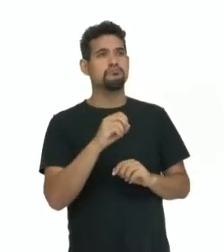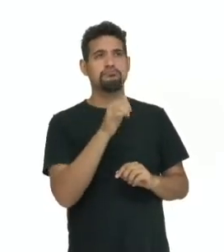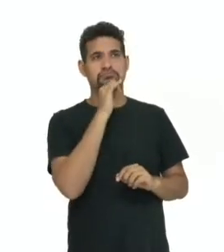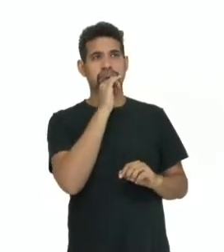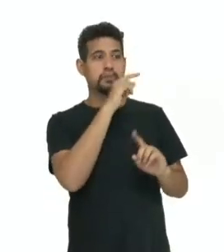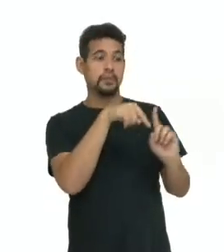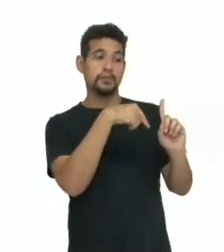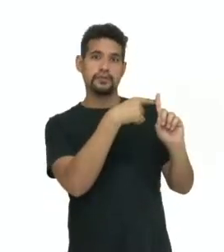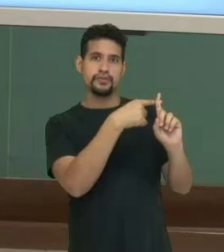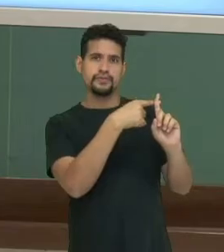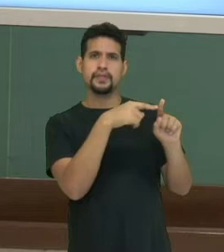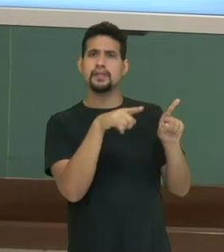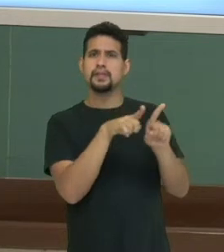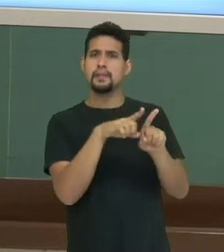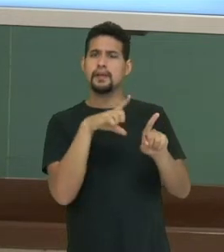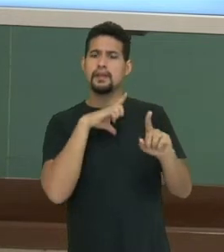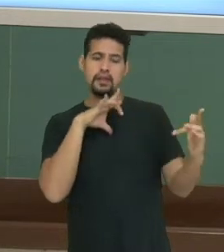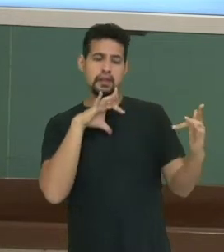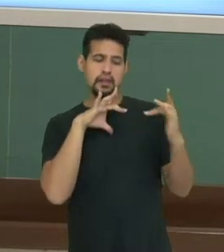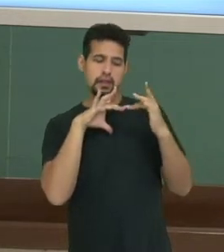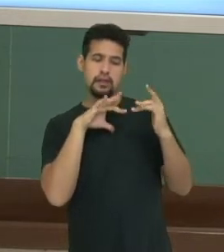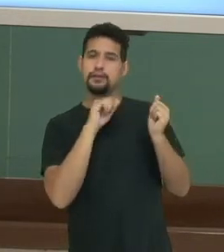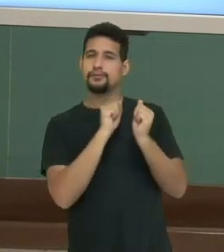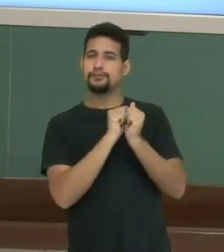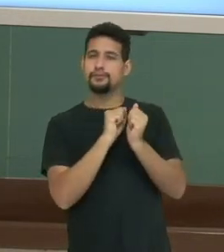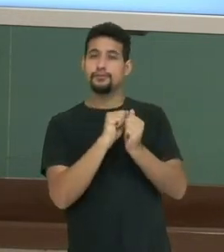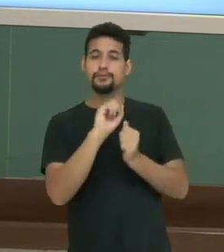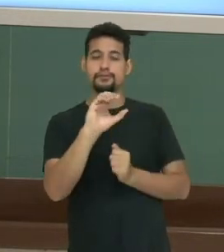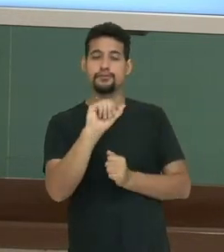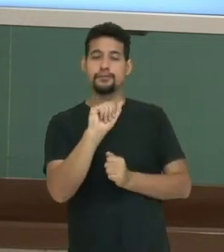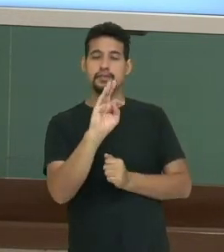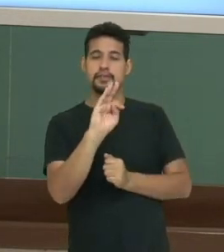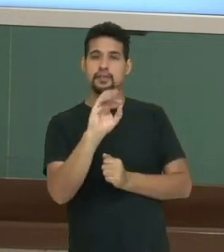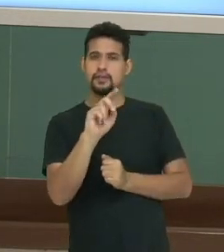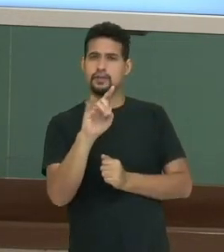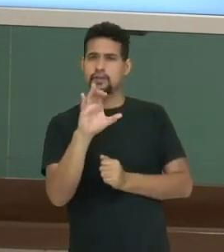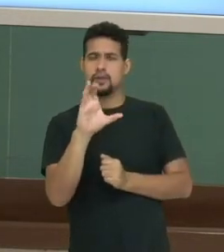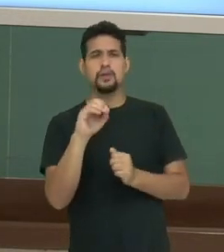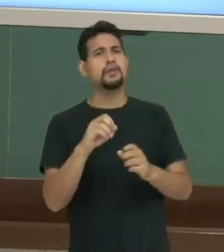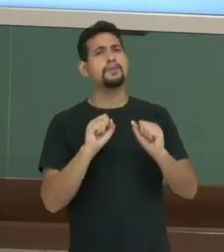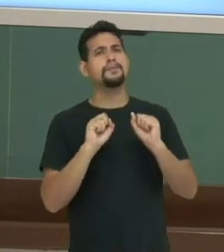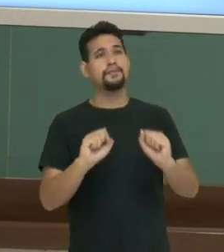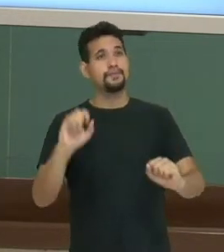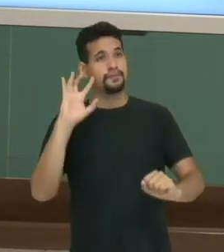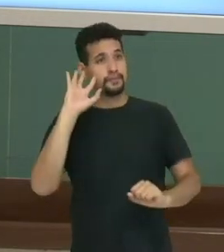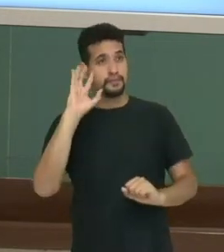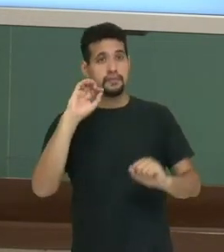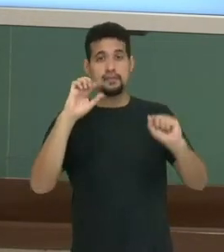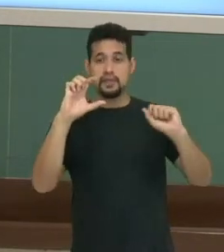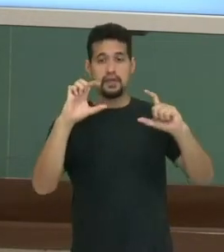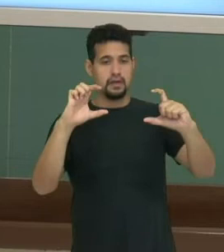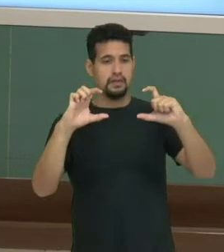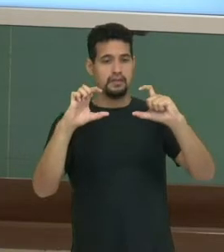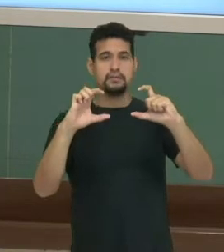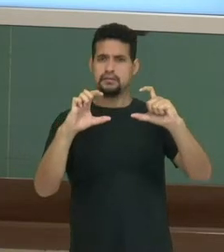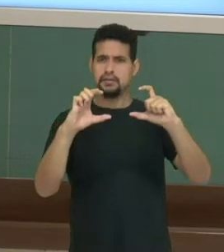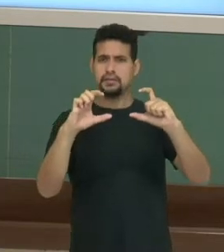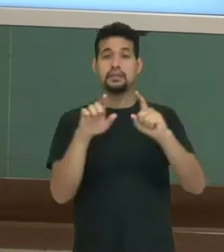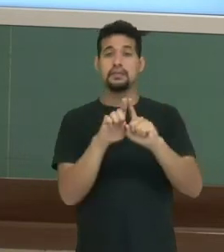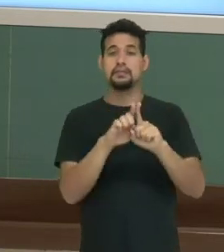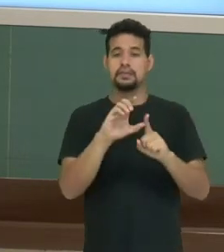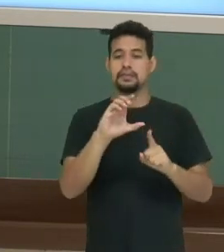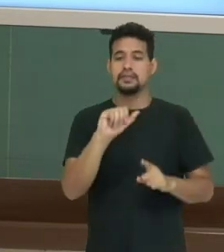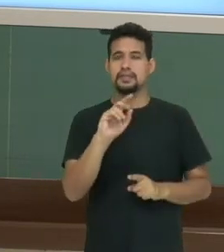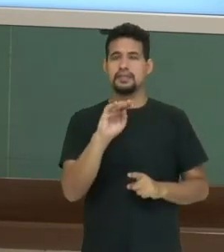para a eletrólise, está ligado lá no cátodo do gerador, que pode vir a ser uma pilha. No caso da pilha, o cátodo